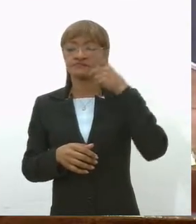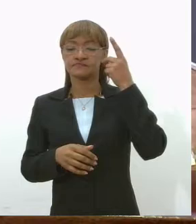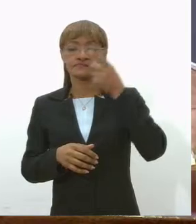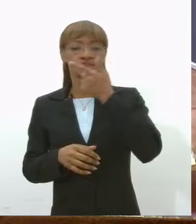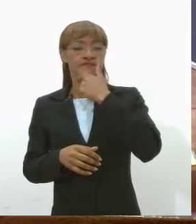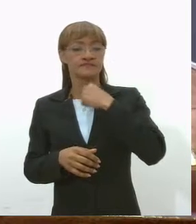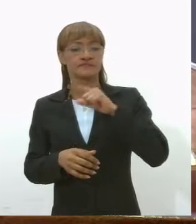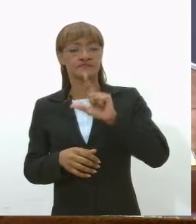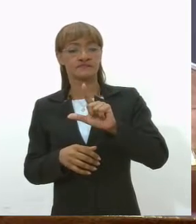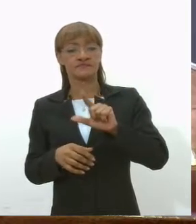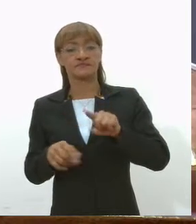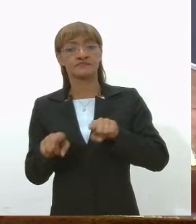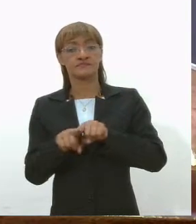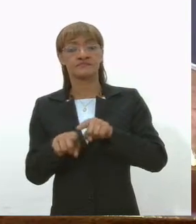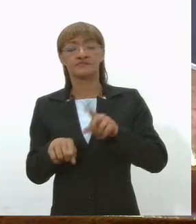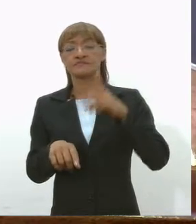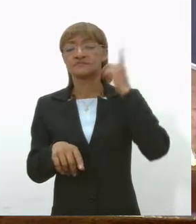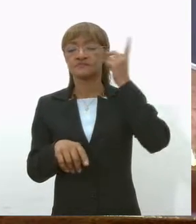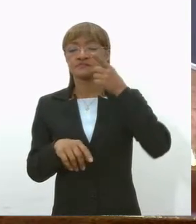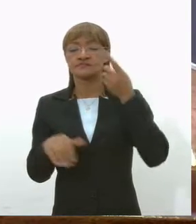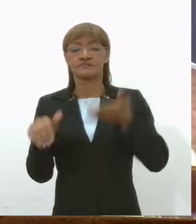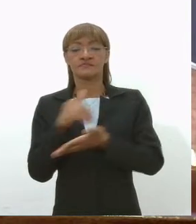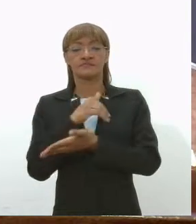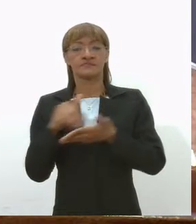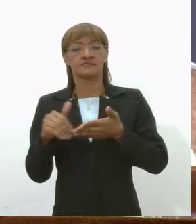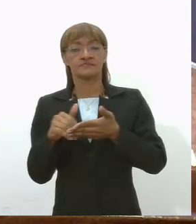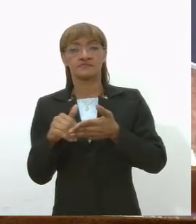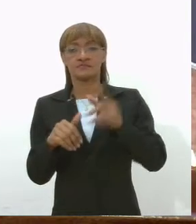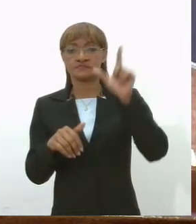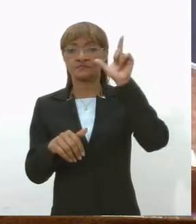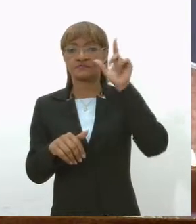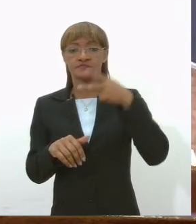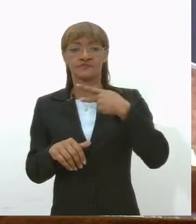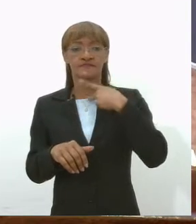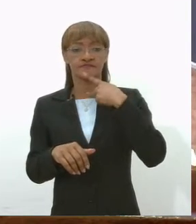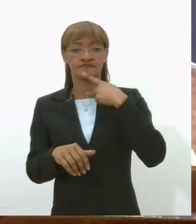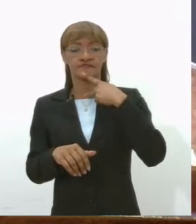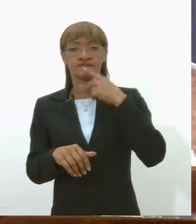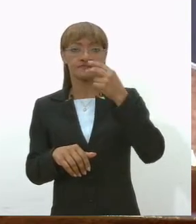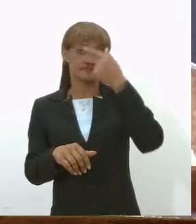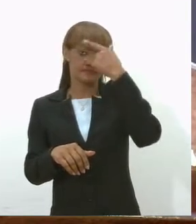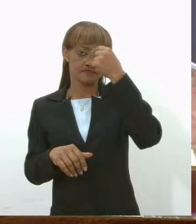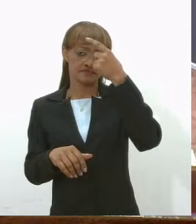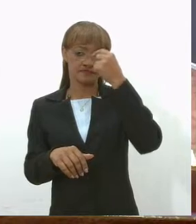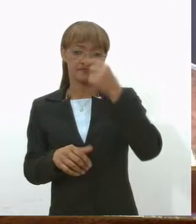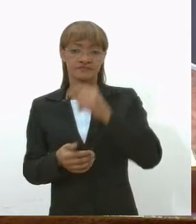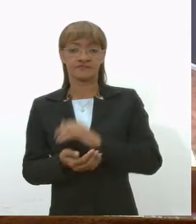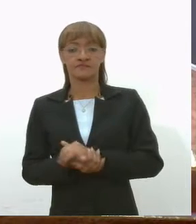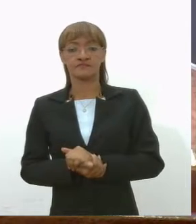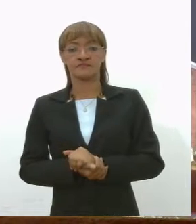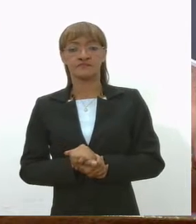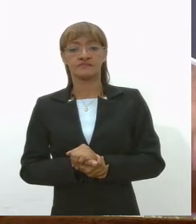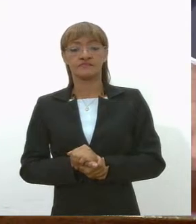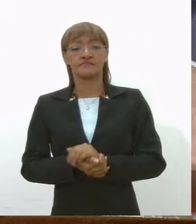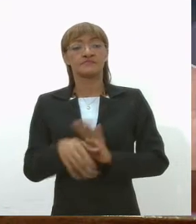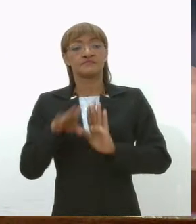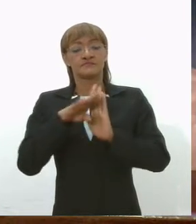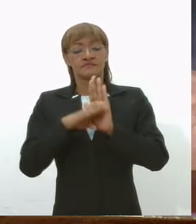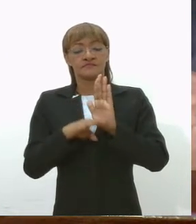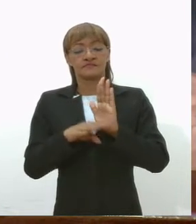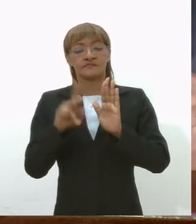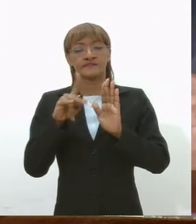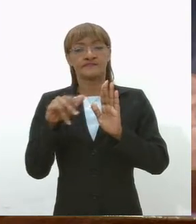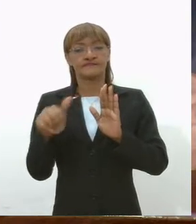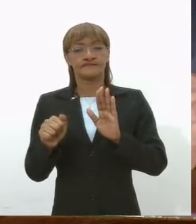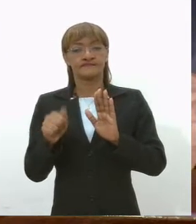Bispo, secretariado pelos senhores deputados Luciano Pimentel e Jefferson Andrade. A seguir, passou-se a ordem do dia,